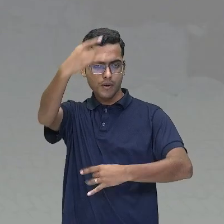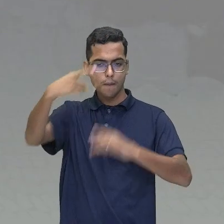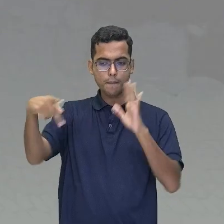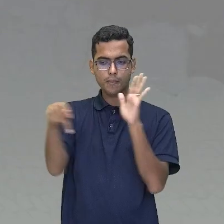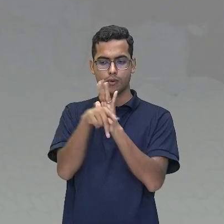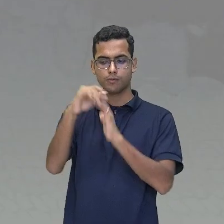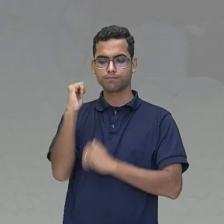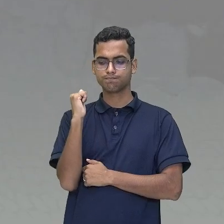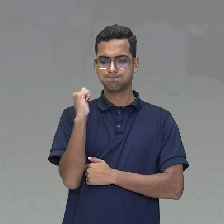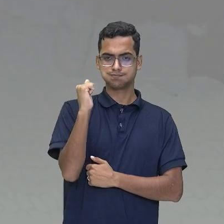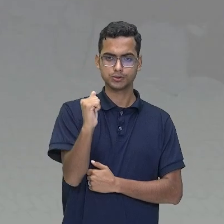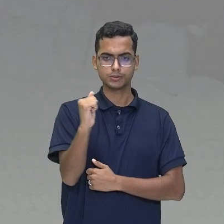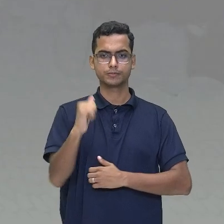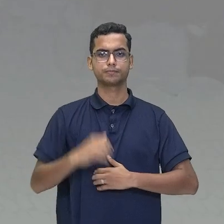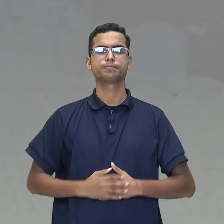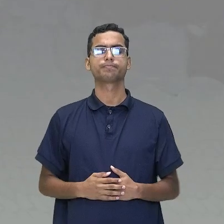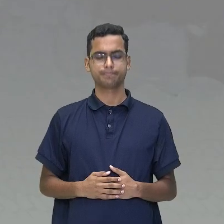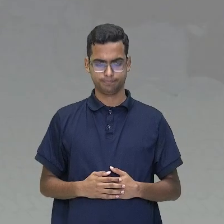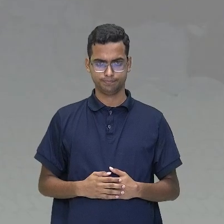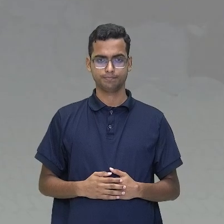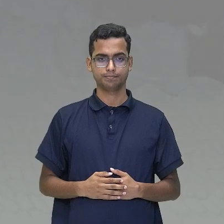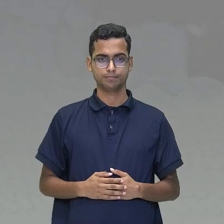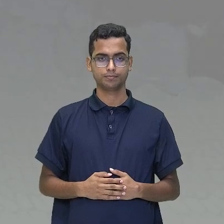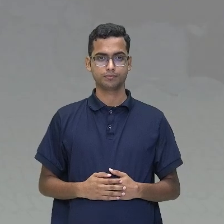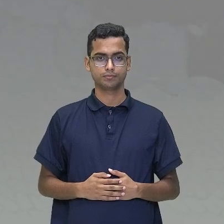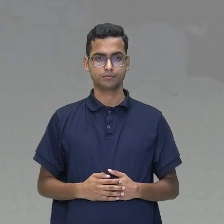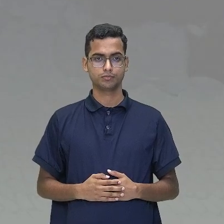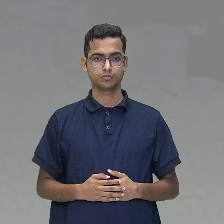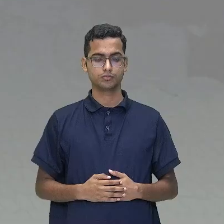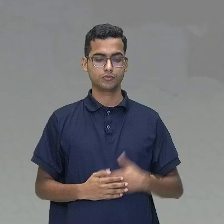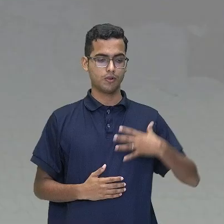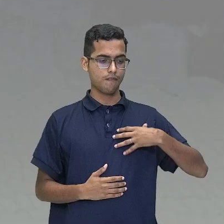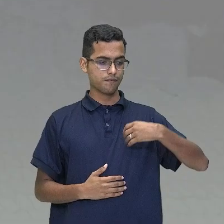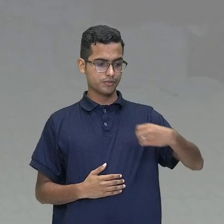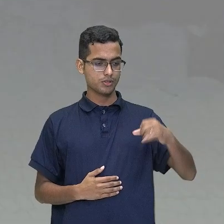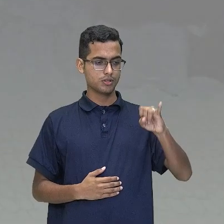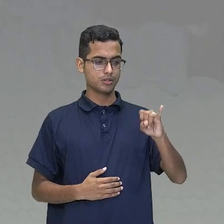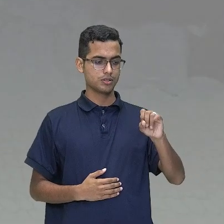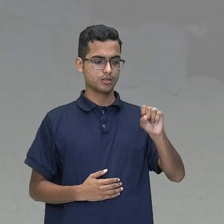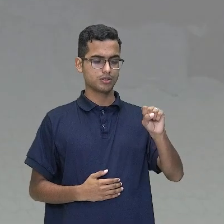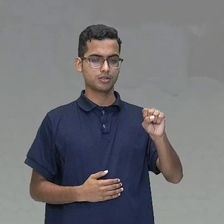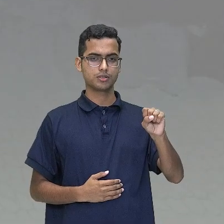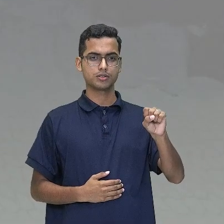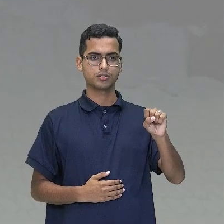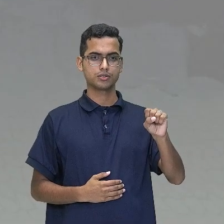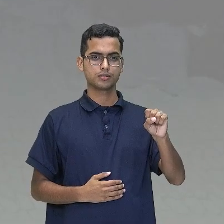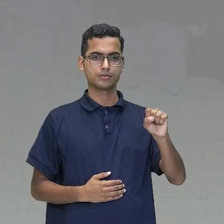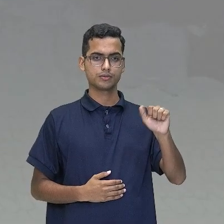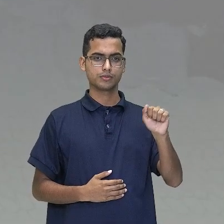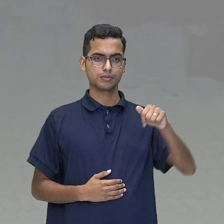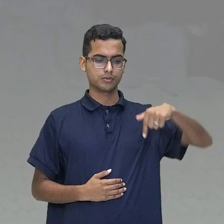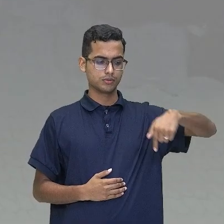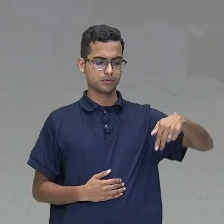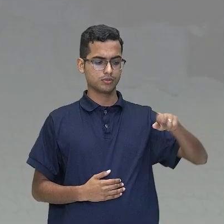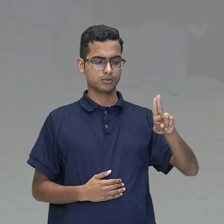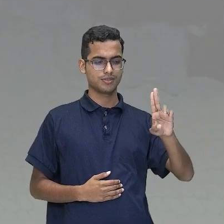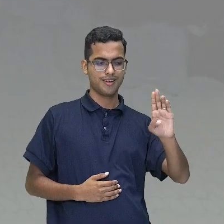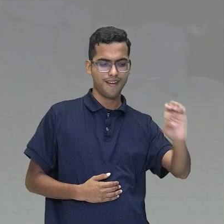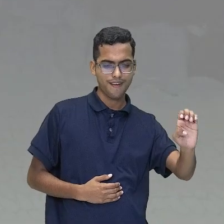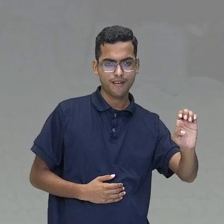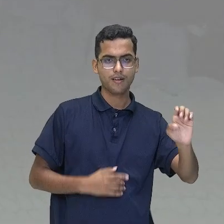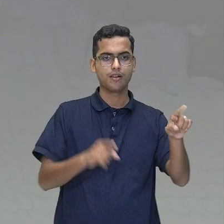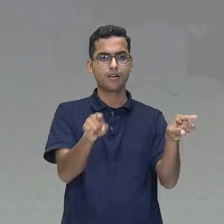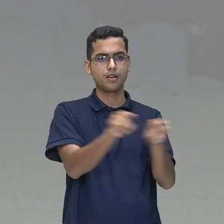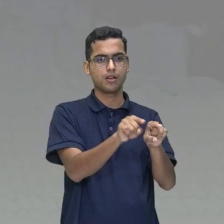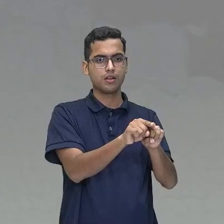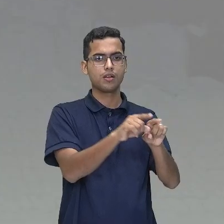nascida da experiência de fé de Isaac, que é o filho mais novo de Abraão, e dos seus descendentes. É a fé de Isaac